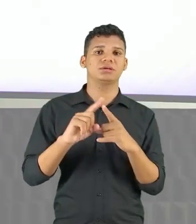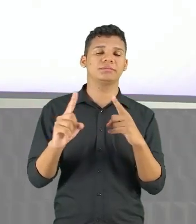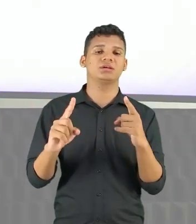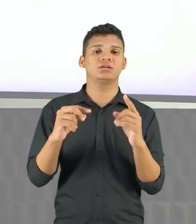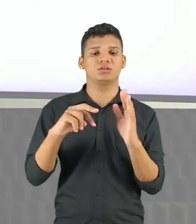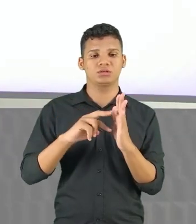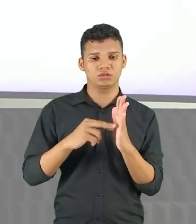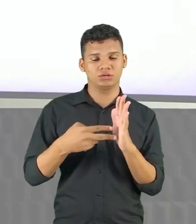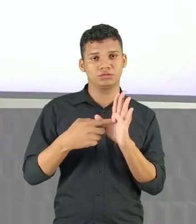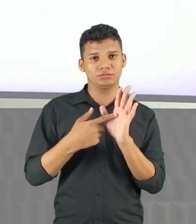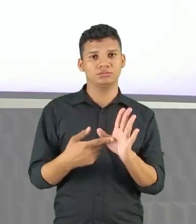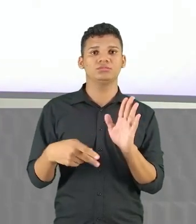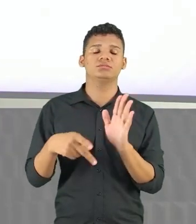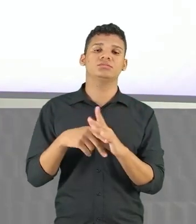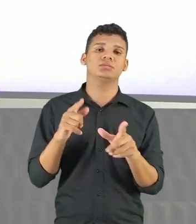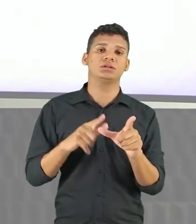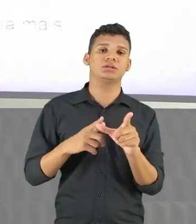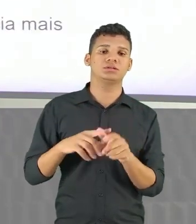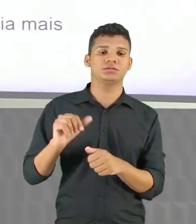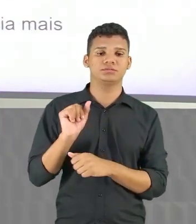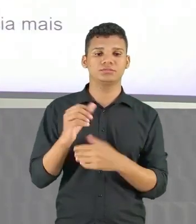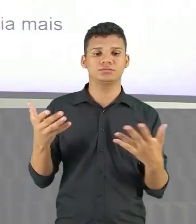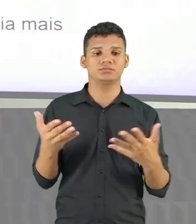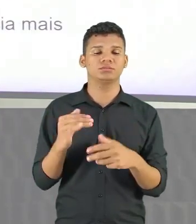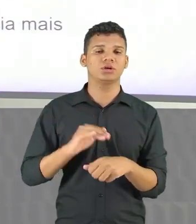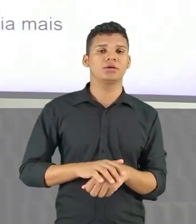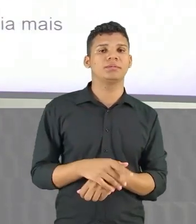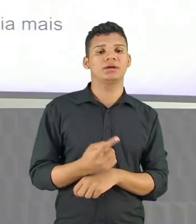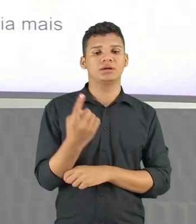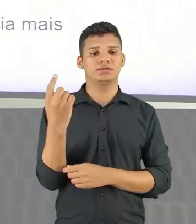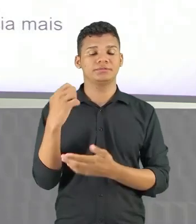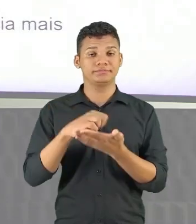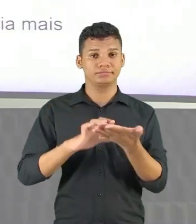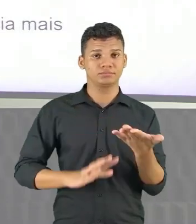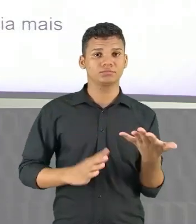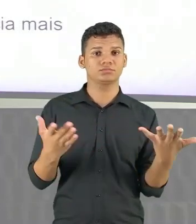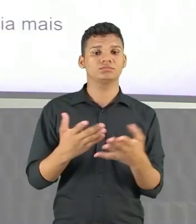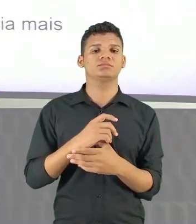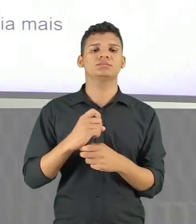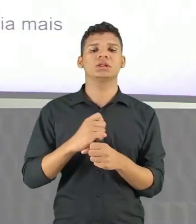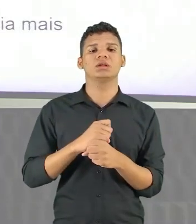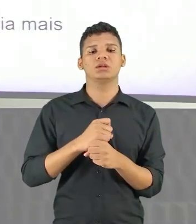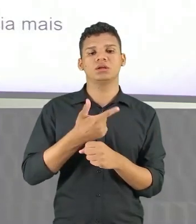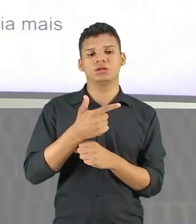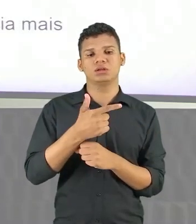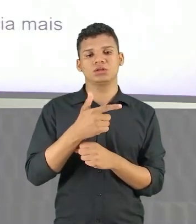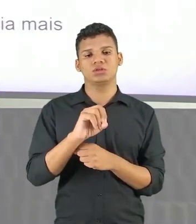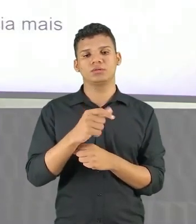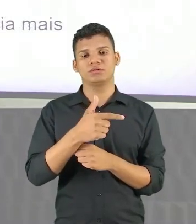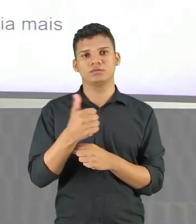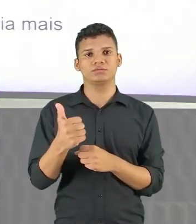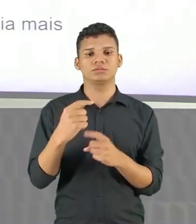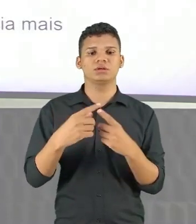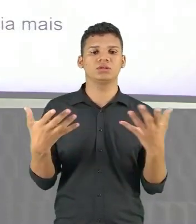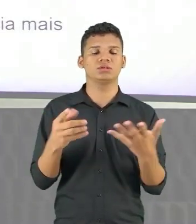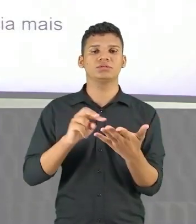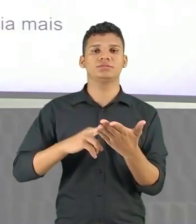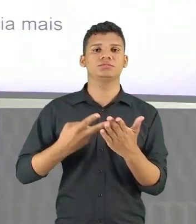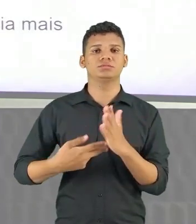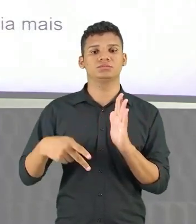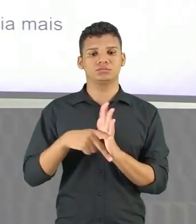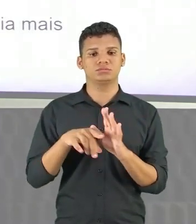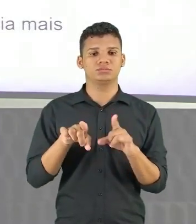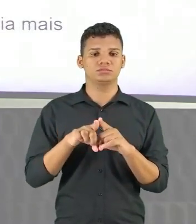é a letra A. Então, a gente vai para mais uma questão, Enem 2021. Aqui é a interpretação de